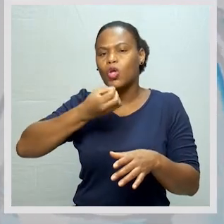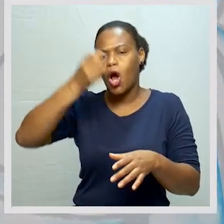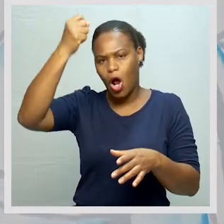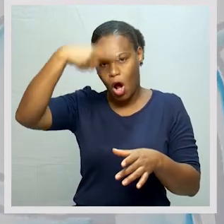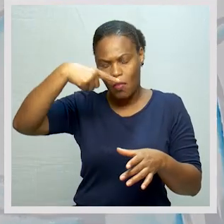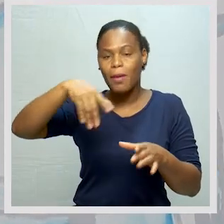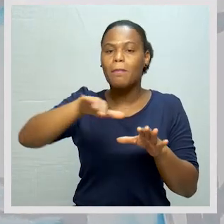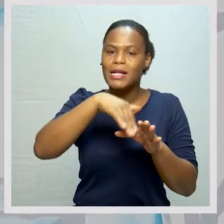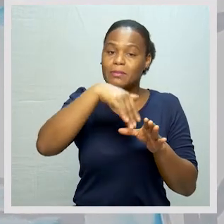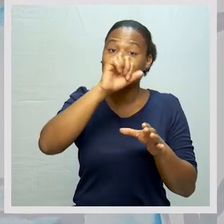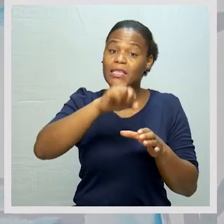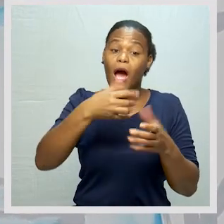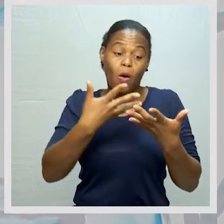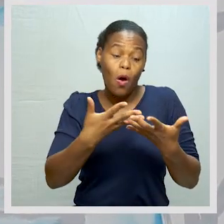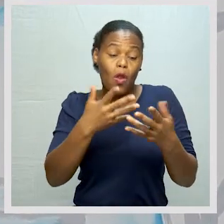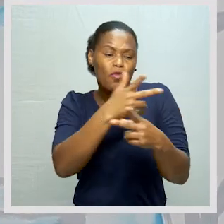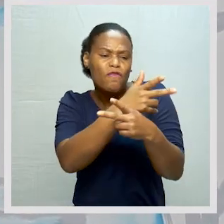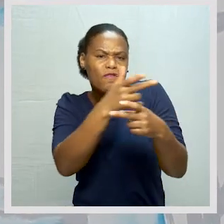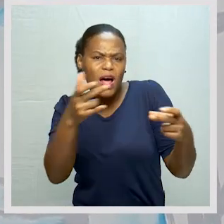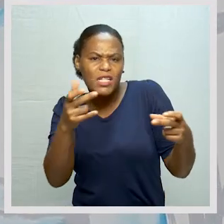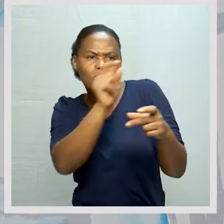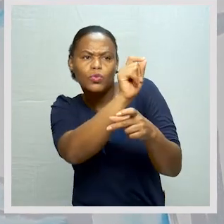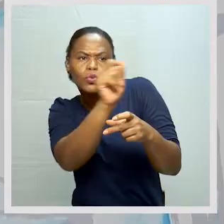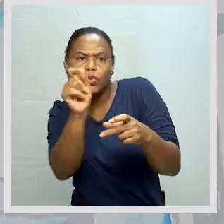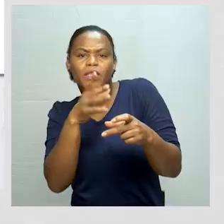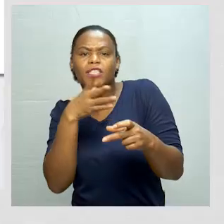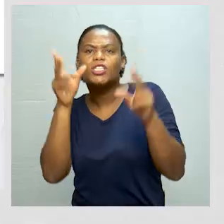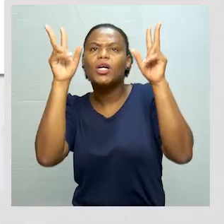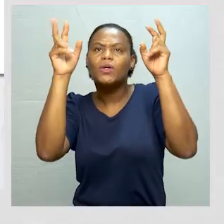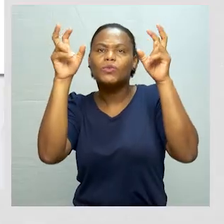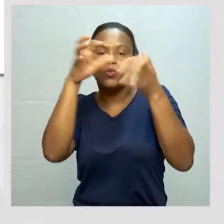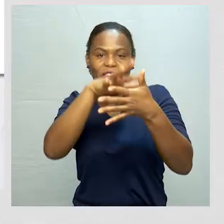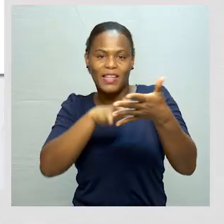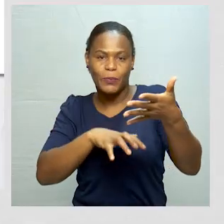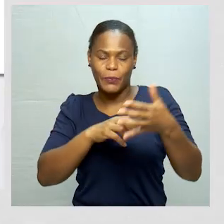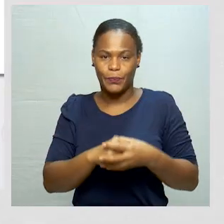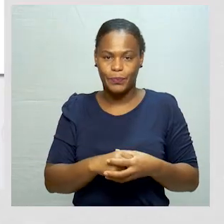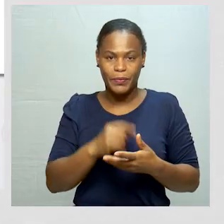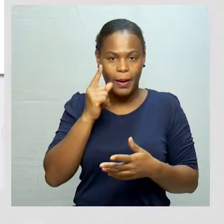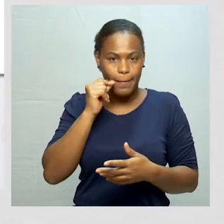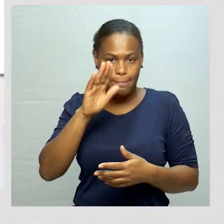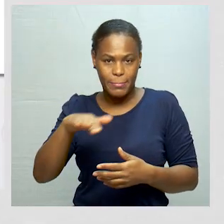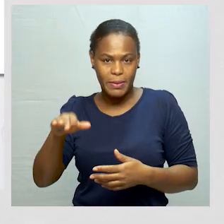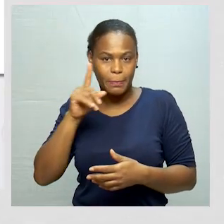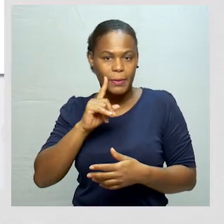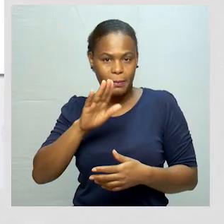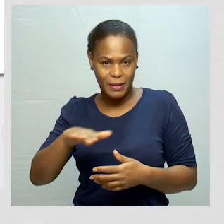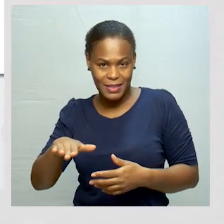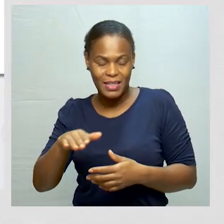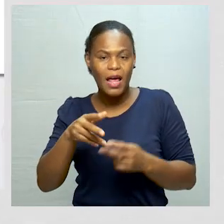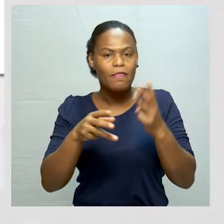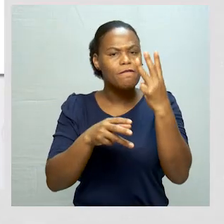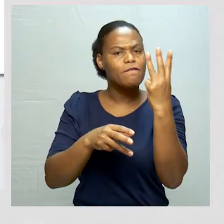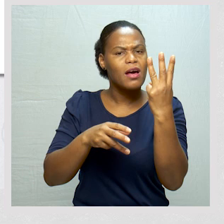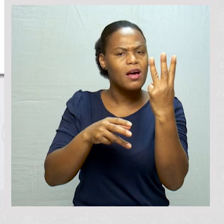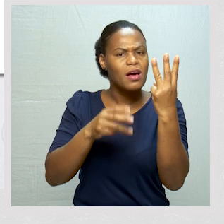Sublinhem a frase que indica o assunto do texto. Meninos e meninas, temos aqui 3